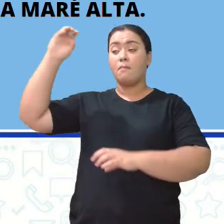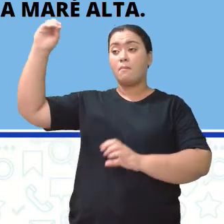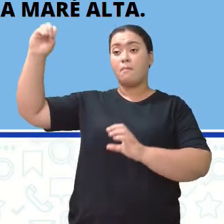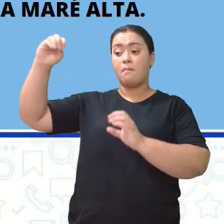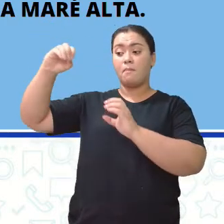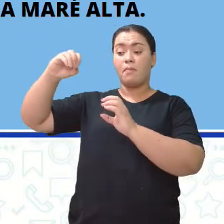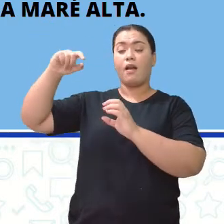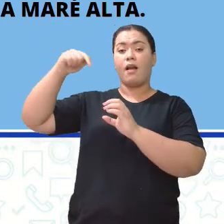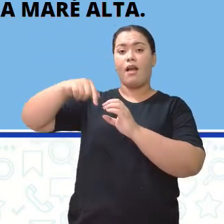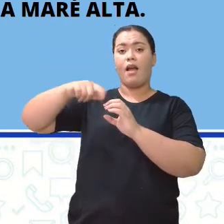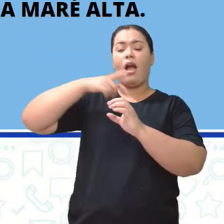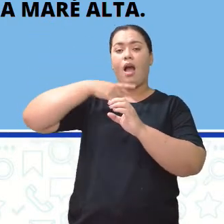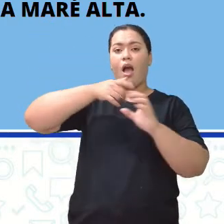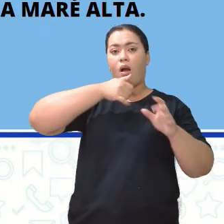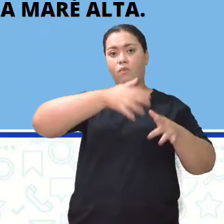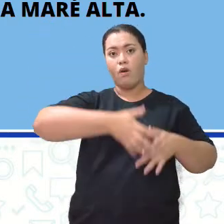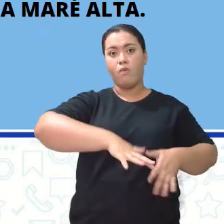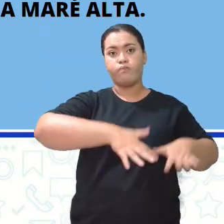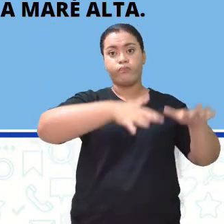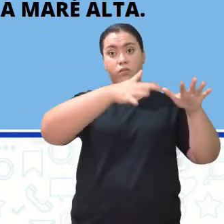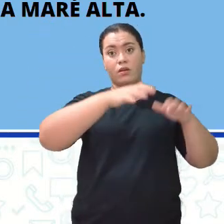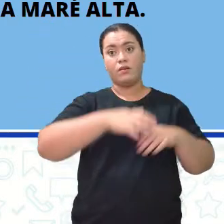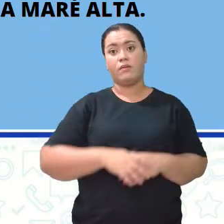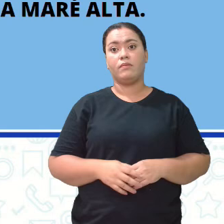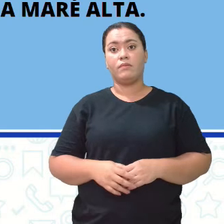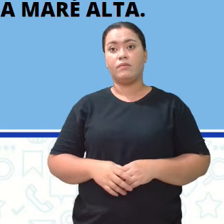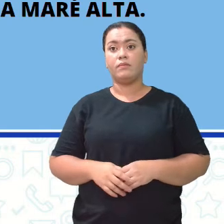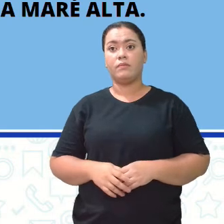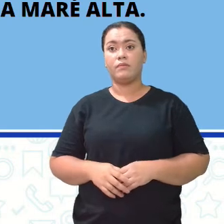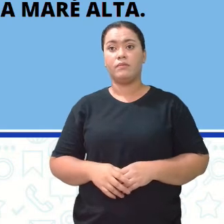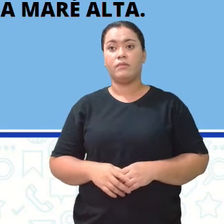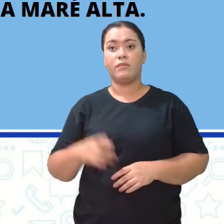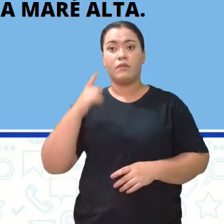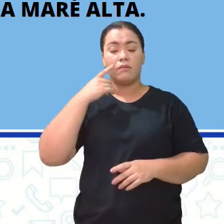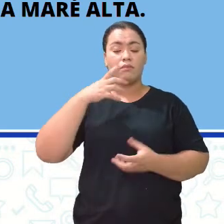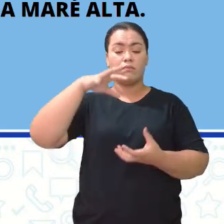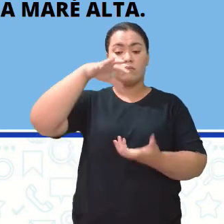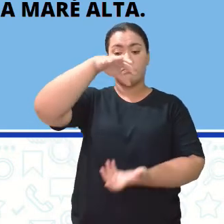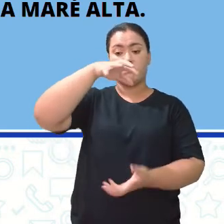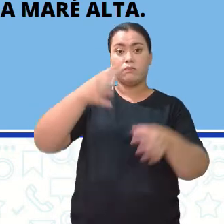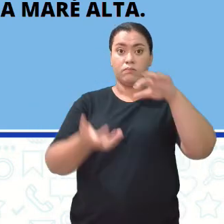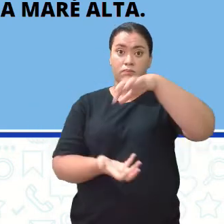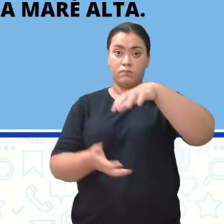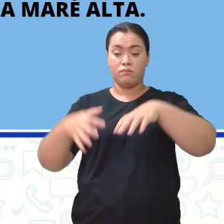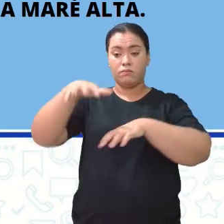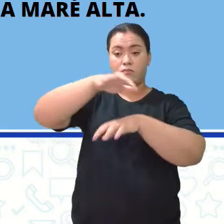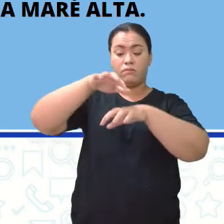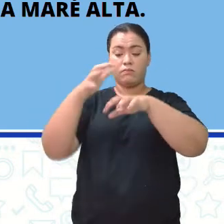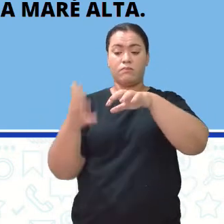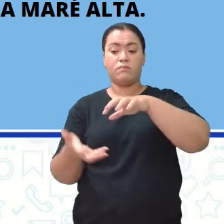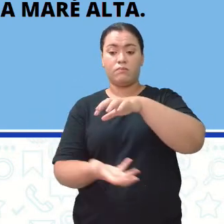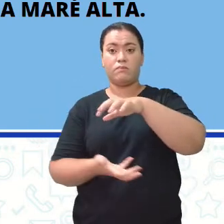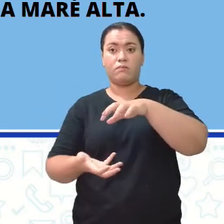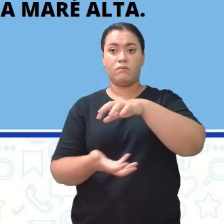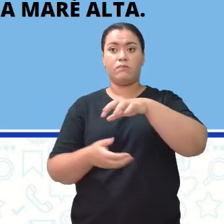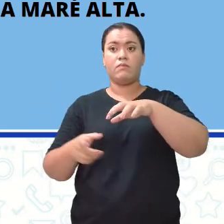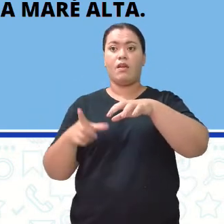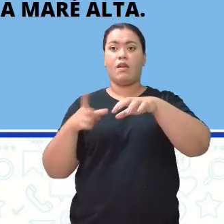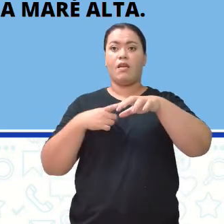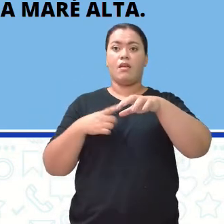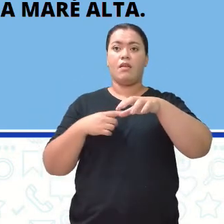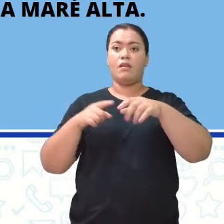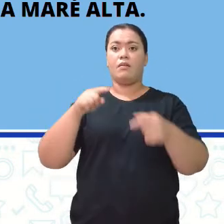causa a maré alta, né? E nos polos vocês podem observar, e a maré baixa ao